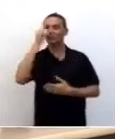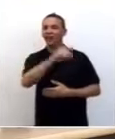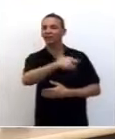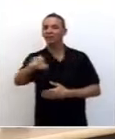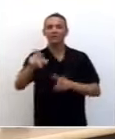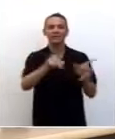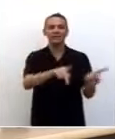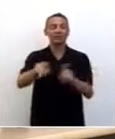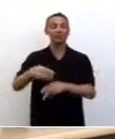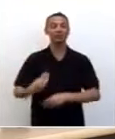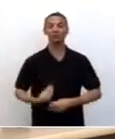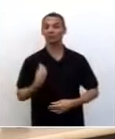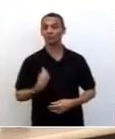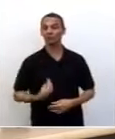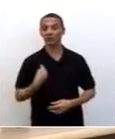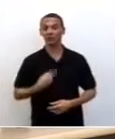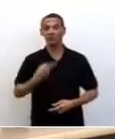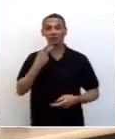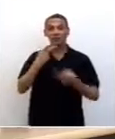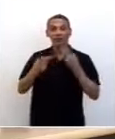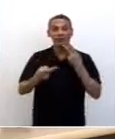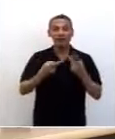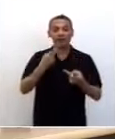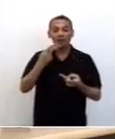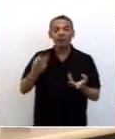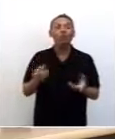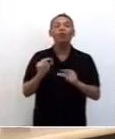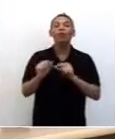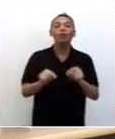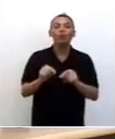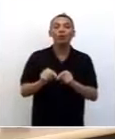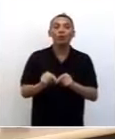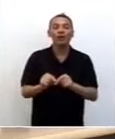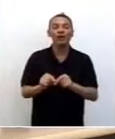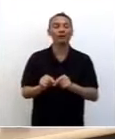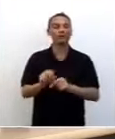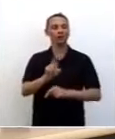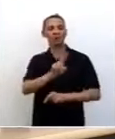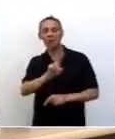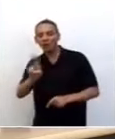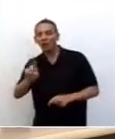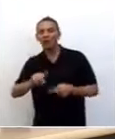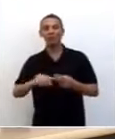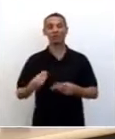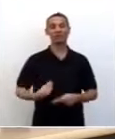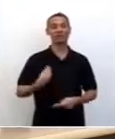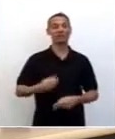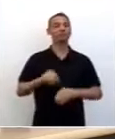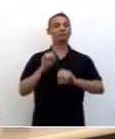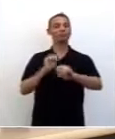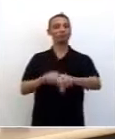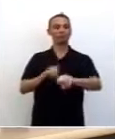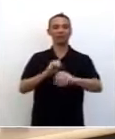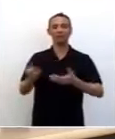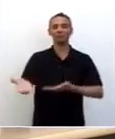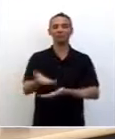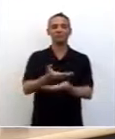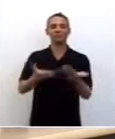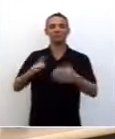que participaram, que disseram hey, hi teacher, disseram seus nomes, participaram da aula, fizeram